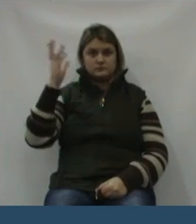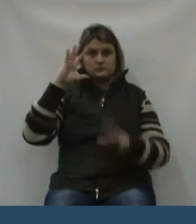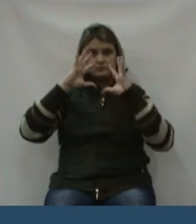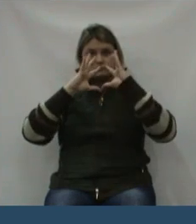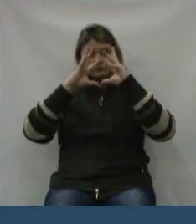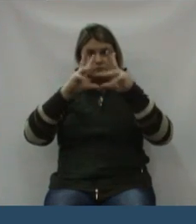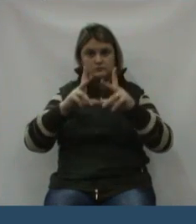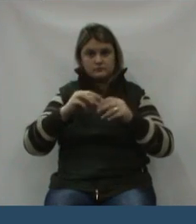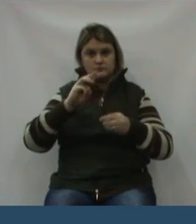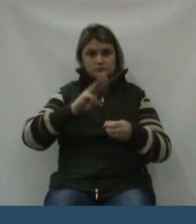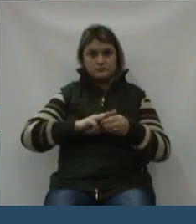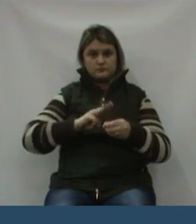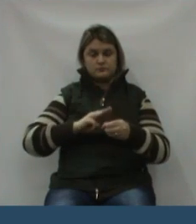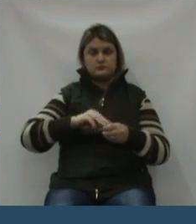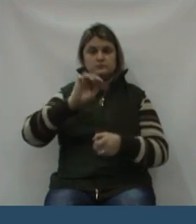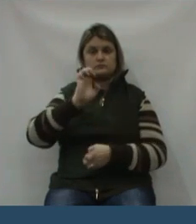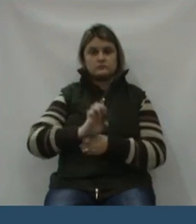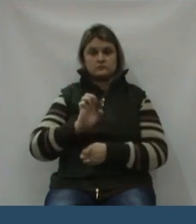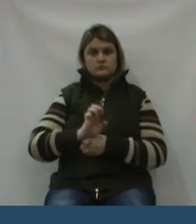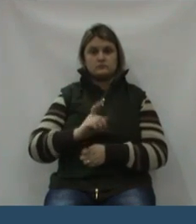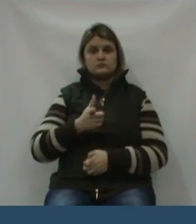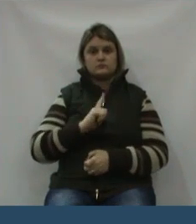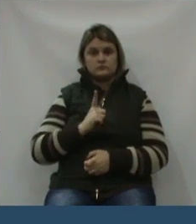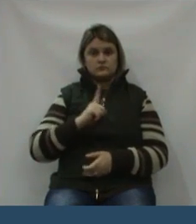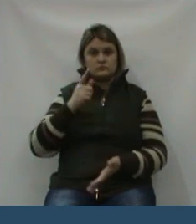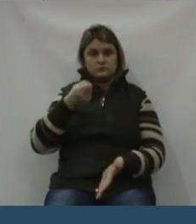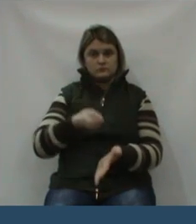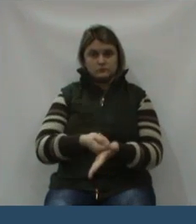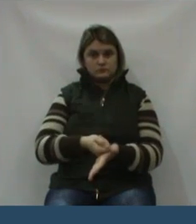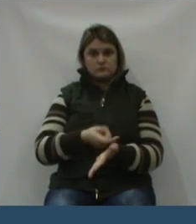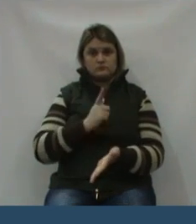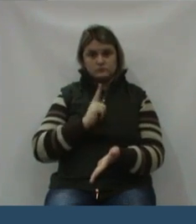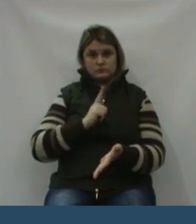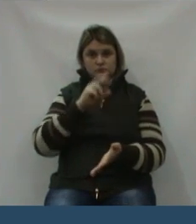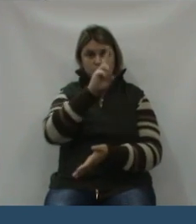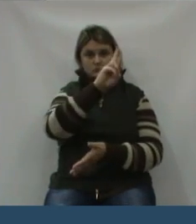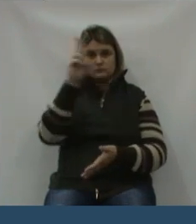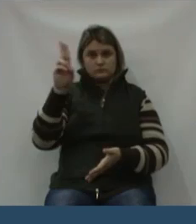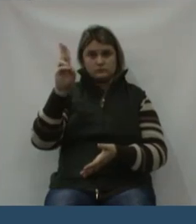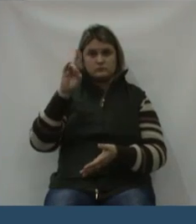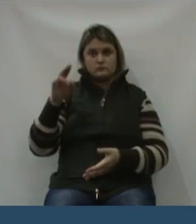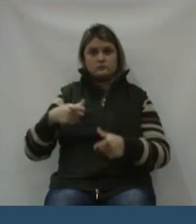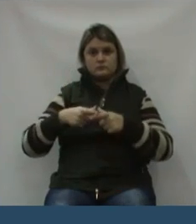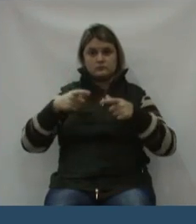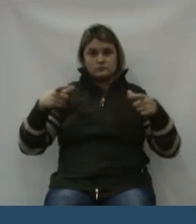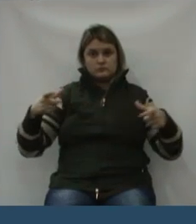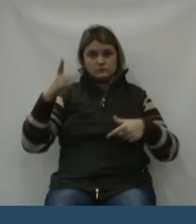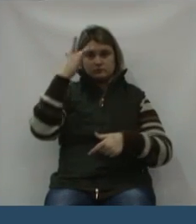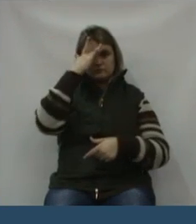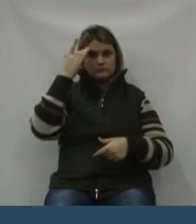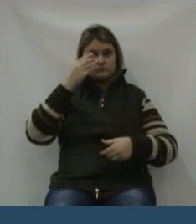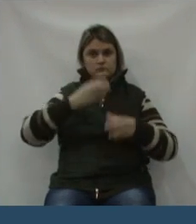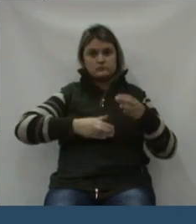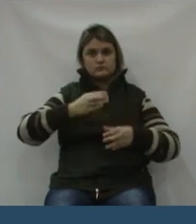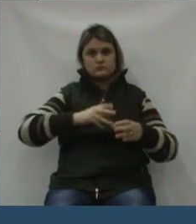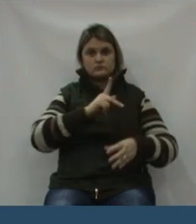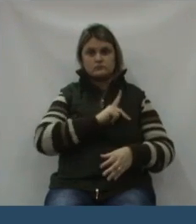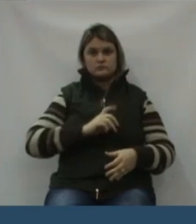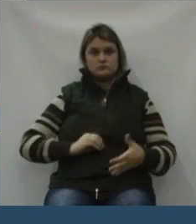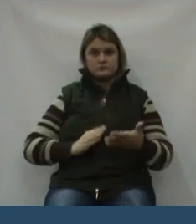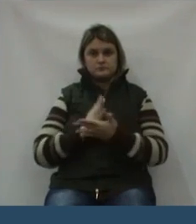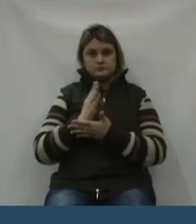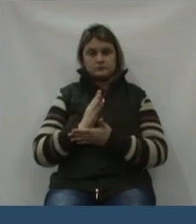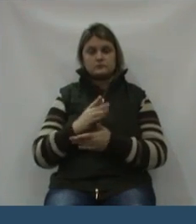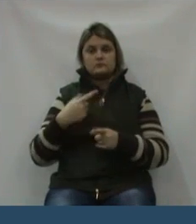todos os municípios, estados da federação, serem obrigados a nomear um número maior de funcionários efetivos. Por